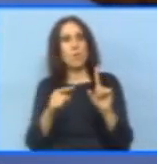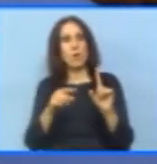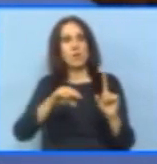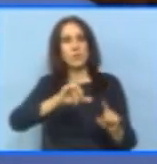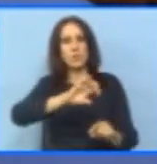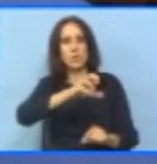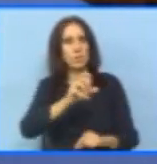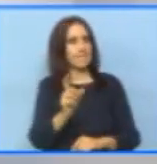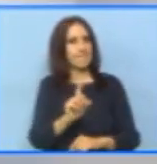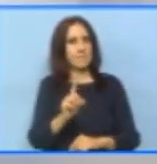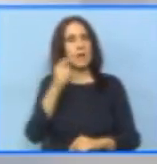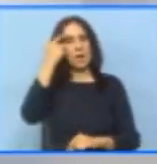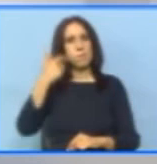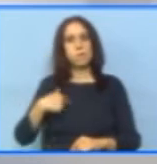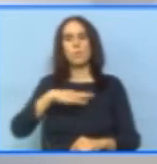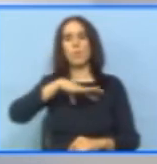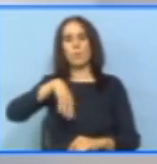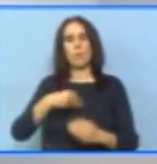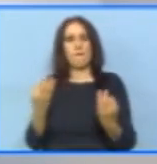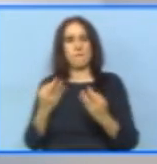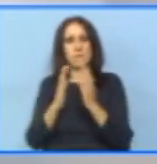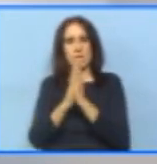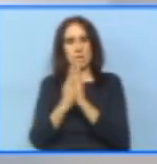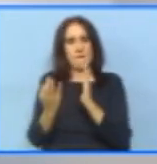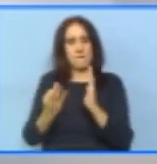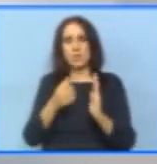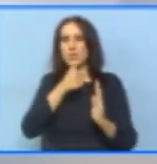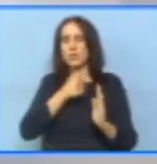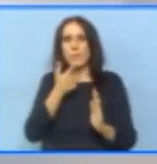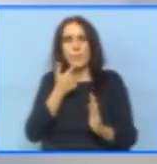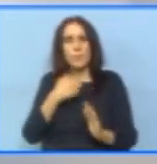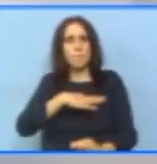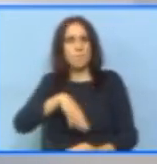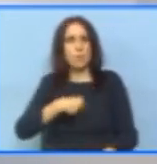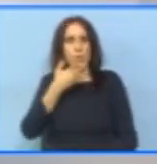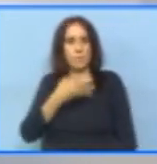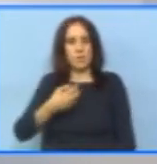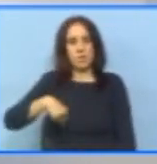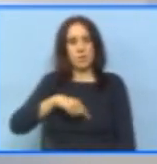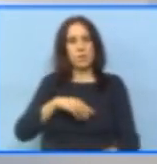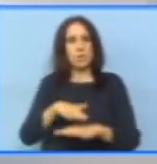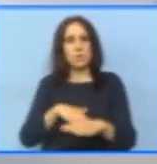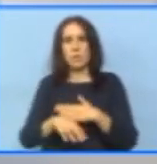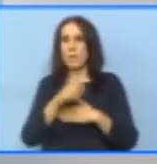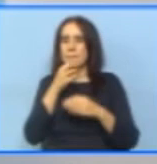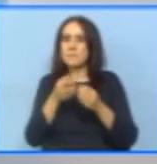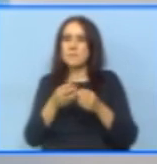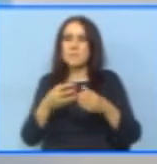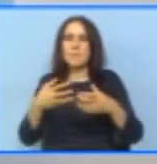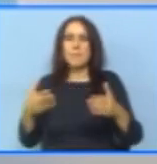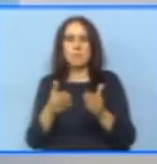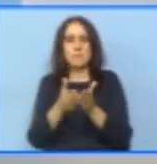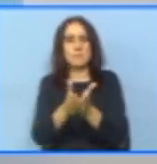região, sabendo que o mundo estava de facto, e a Igreja estava a sofrer tanto em todo o mundo, e portanto a nossa ação foi sendo alargada ao longo dos